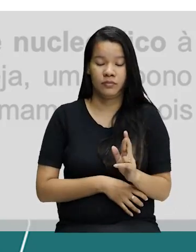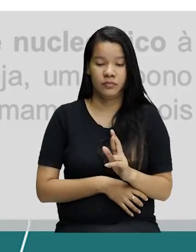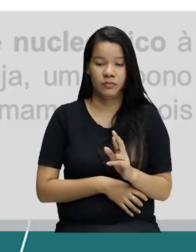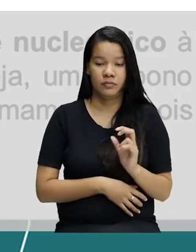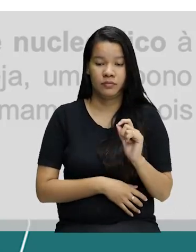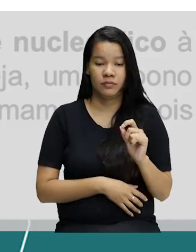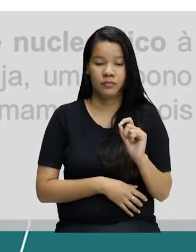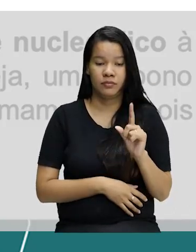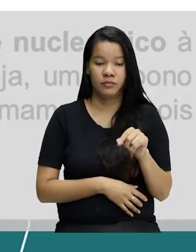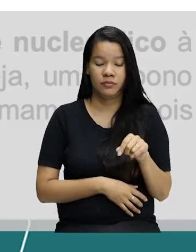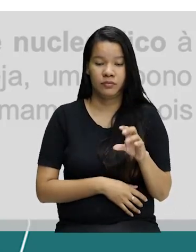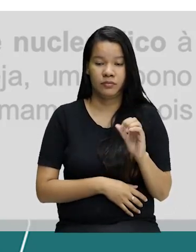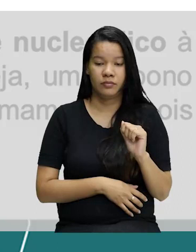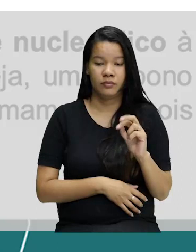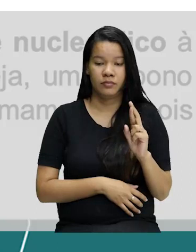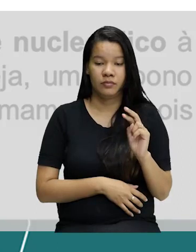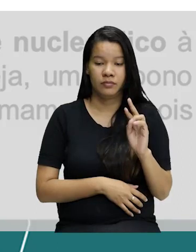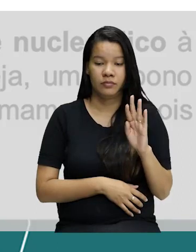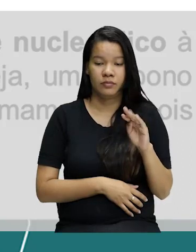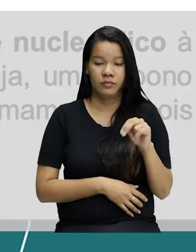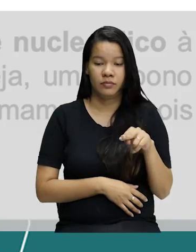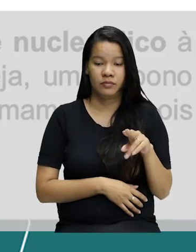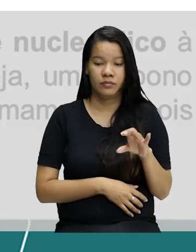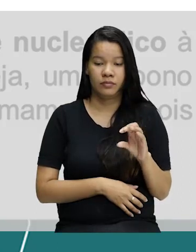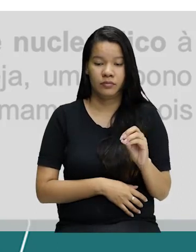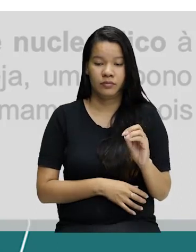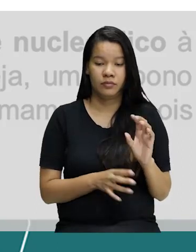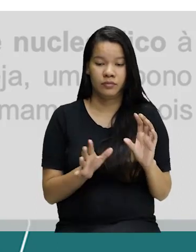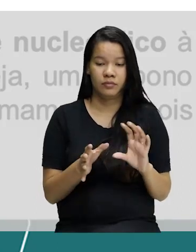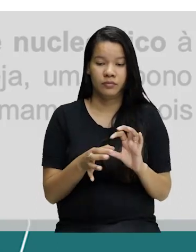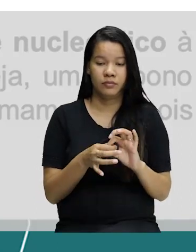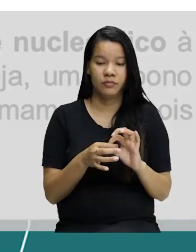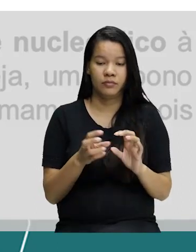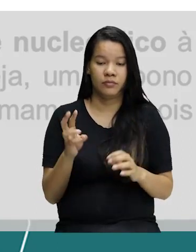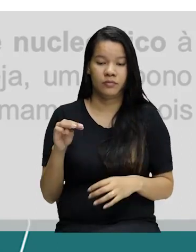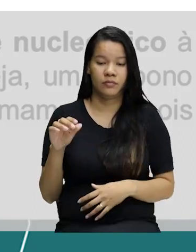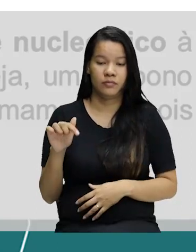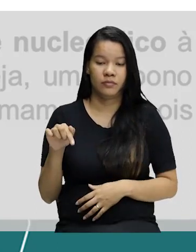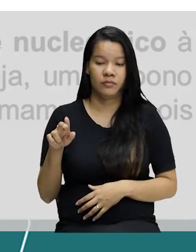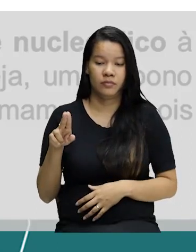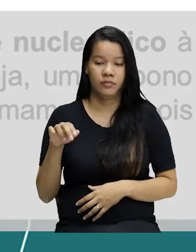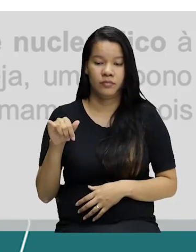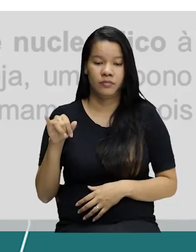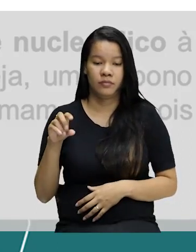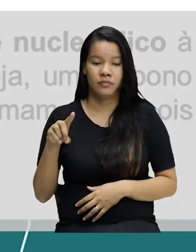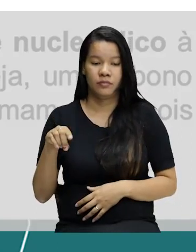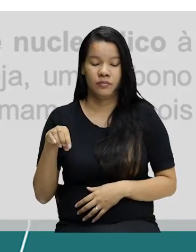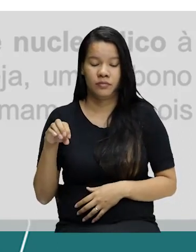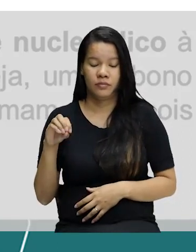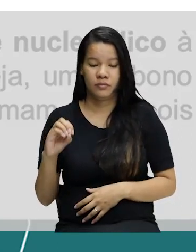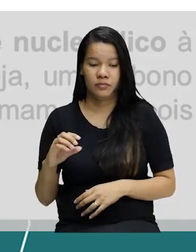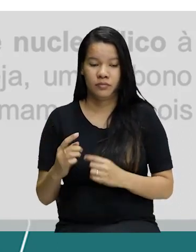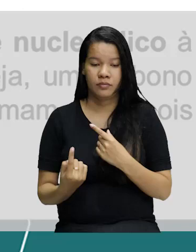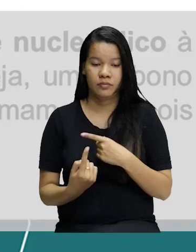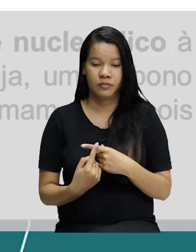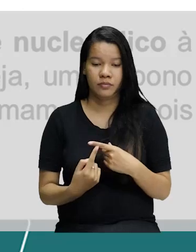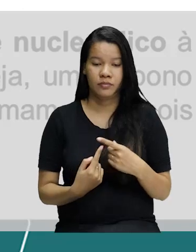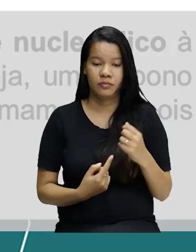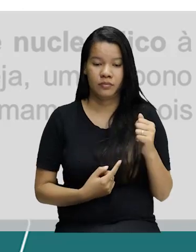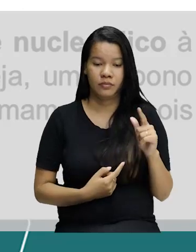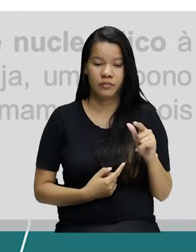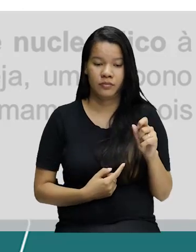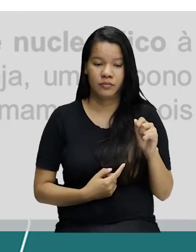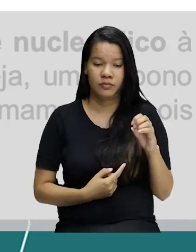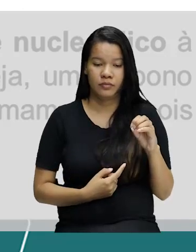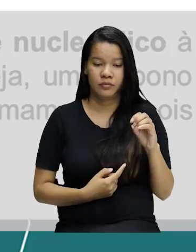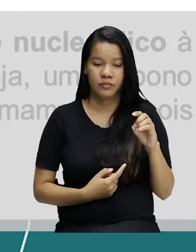grupo carbônico, ligado ao magnésio, mais um elemento, mais um halogênio, certo? Os compostos